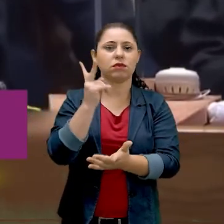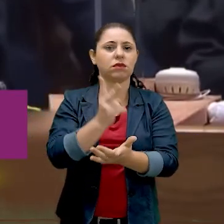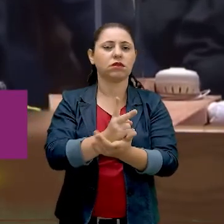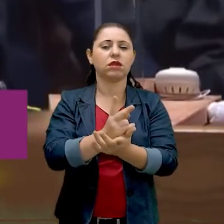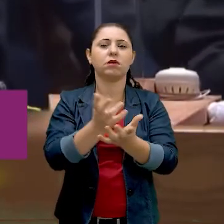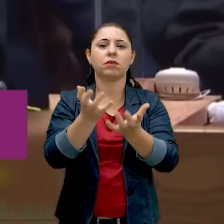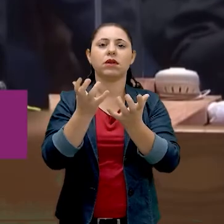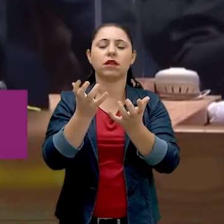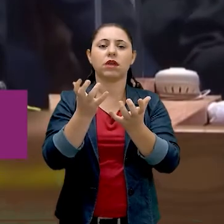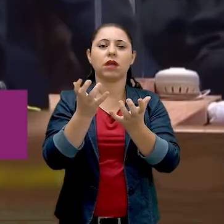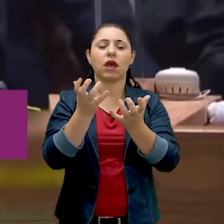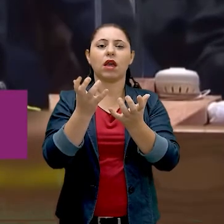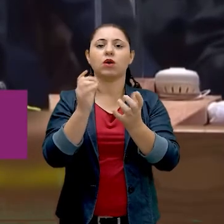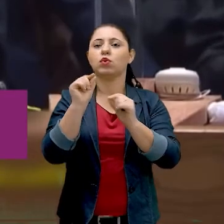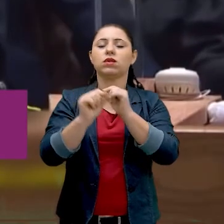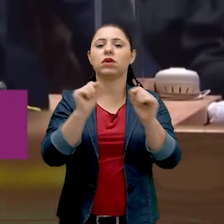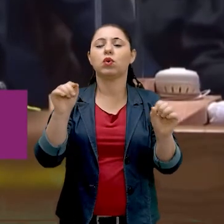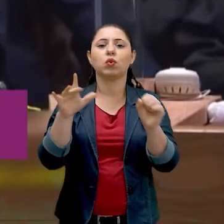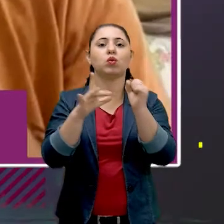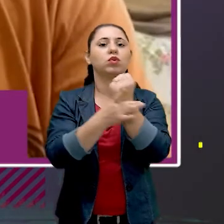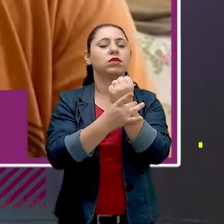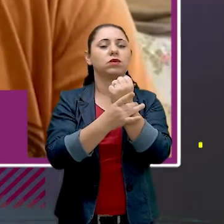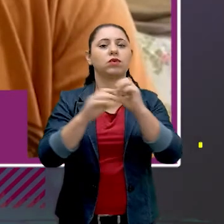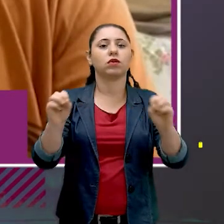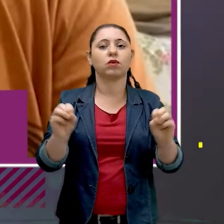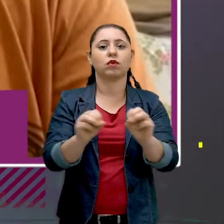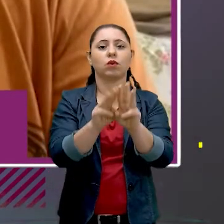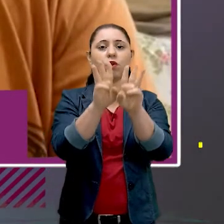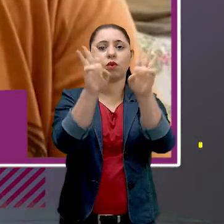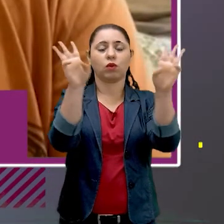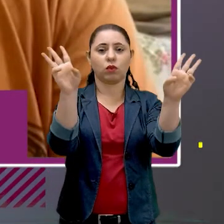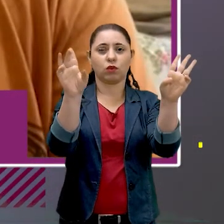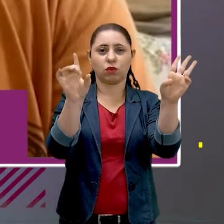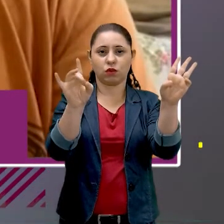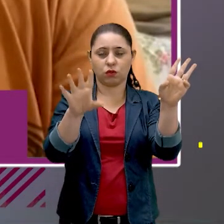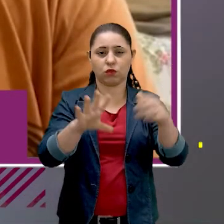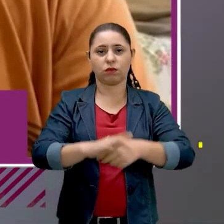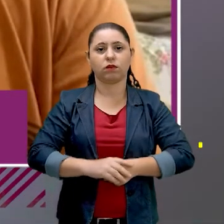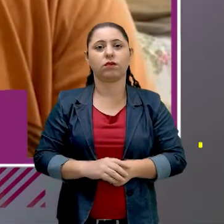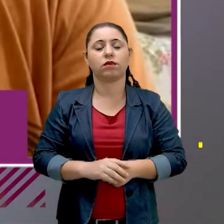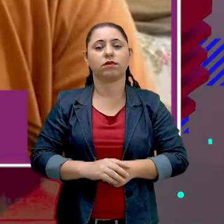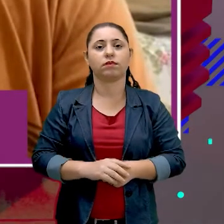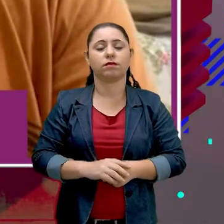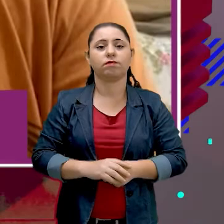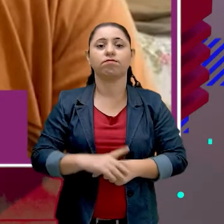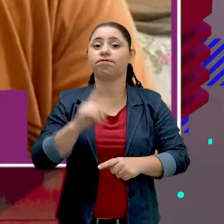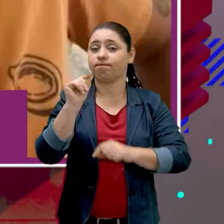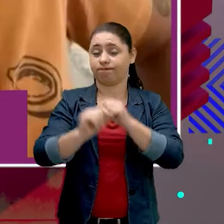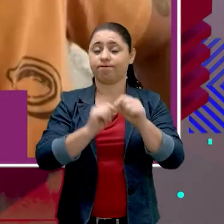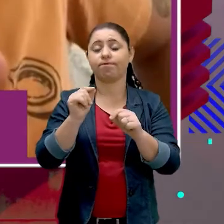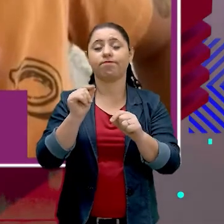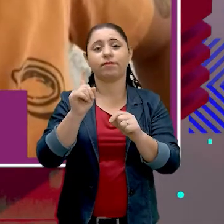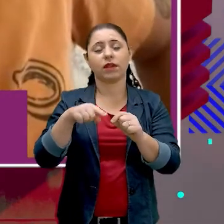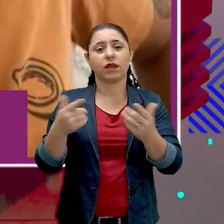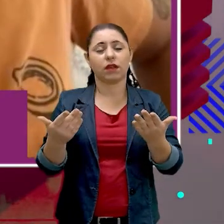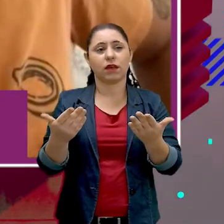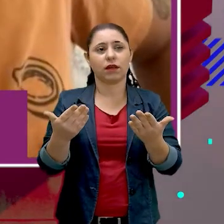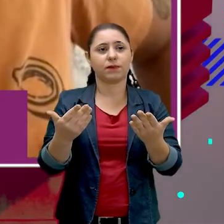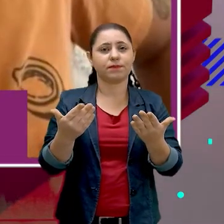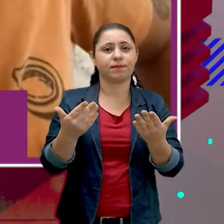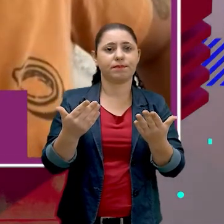Brasil desde sempre quer uma cadeira no Conselho de Segurança da ONU. A gente imagina que a ONU, para tentar amenizar essa questão dessa cadeira que o Brasil